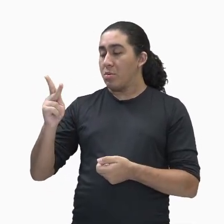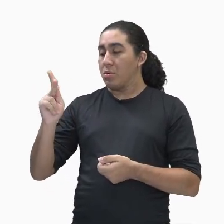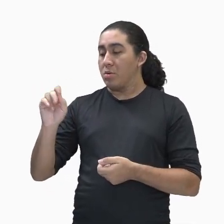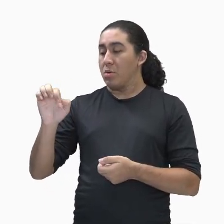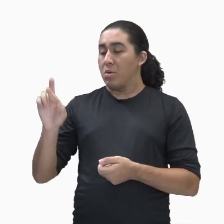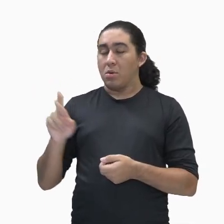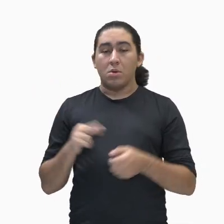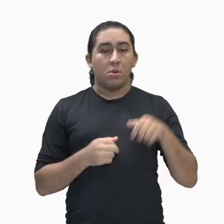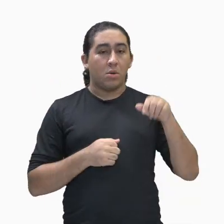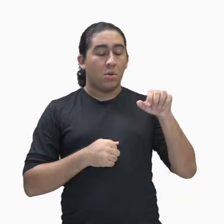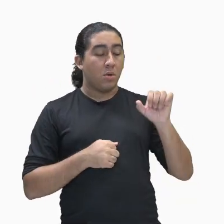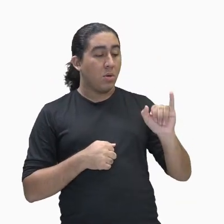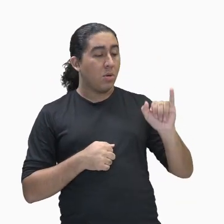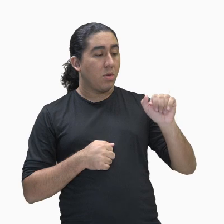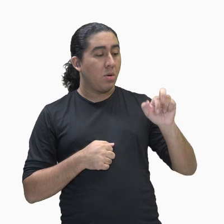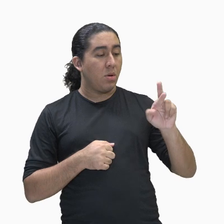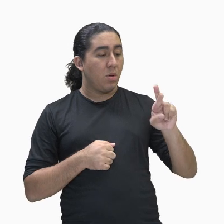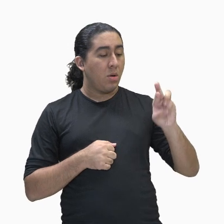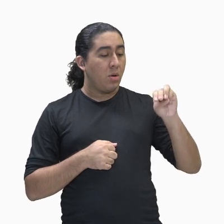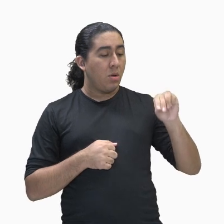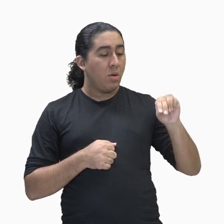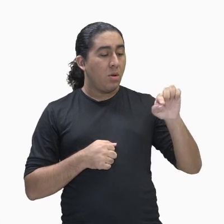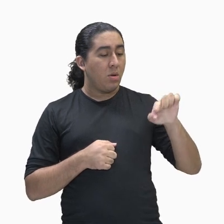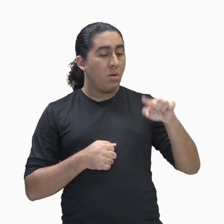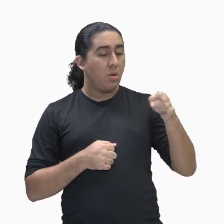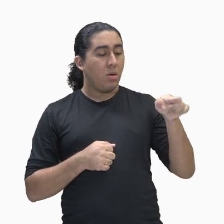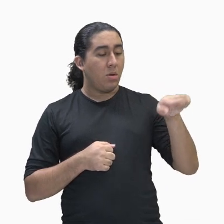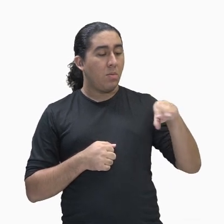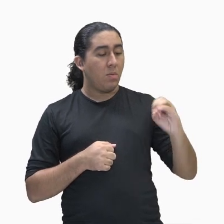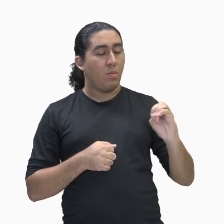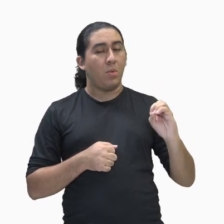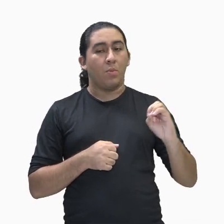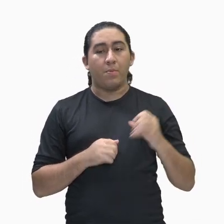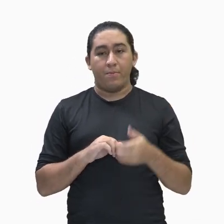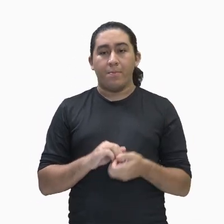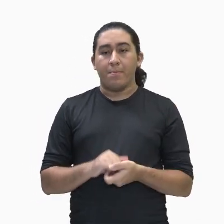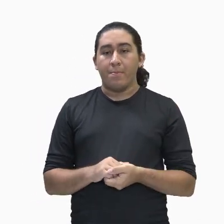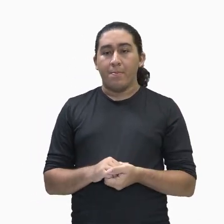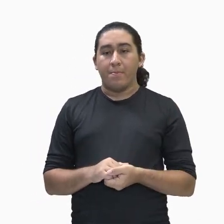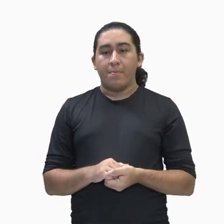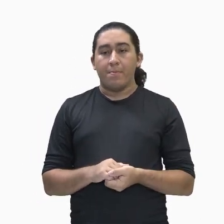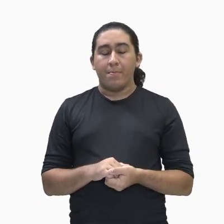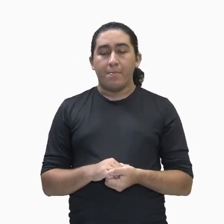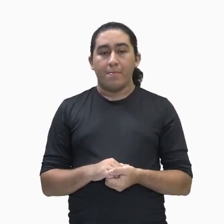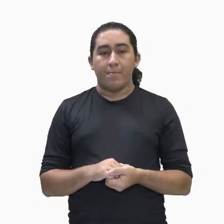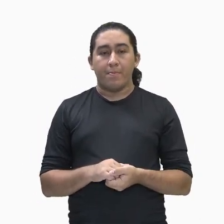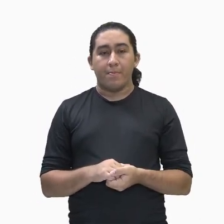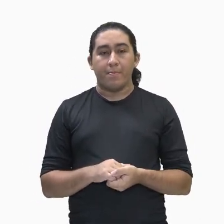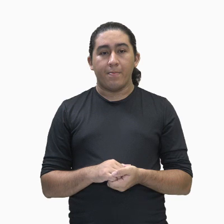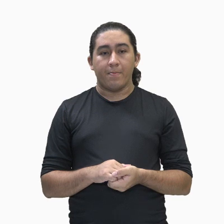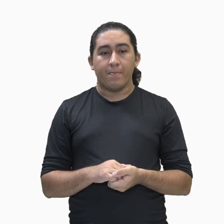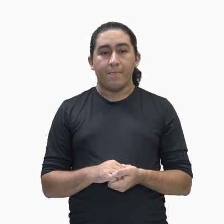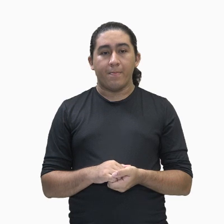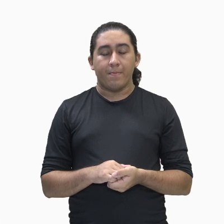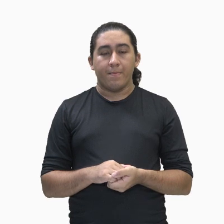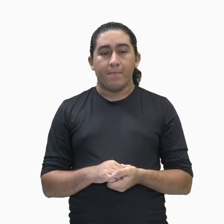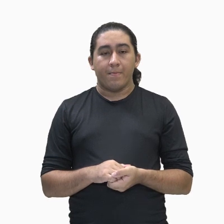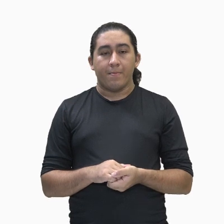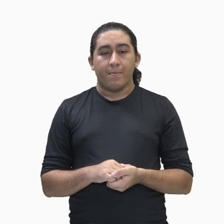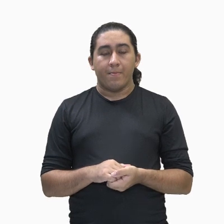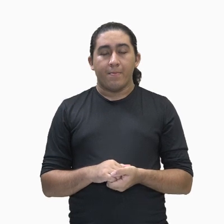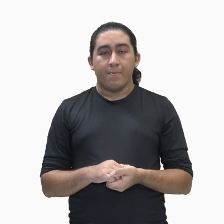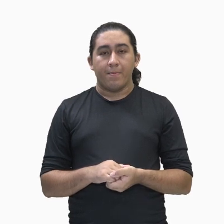Husband. Então, husband é a palavra esposo. Então, observe que eu fiz a leitura dessa palavra e esse H tem